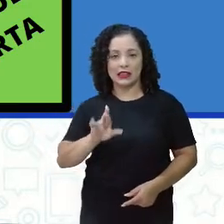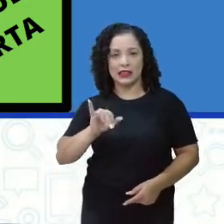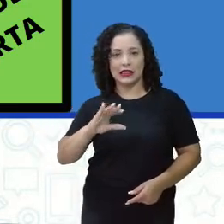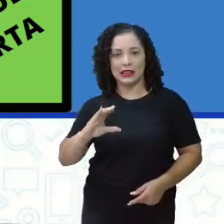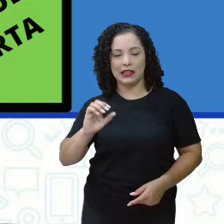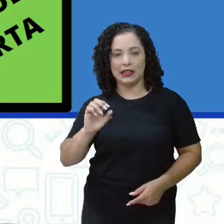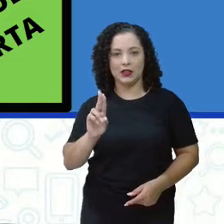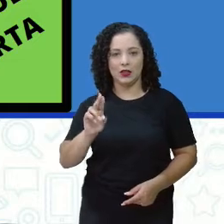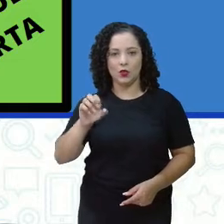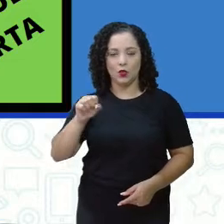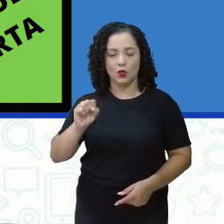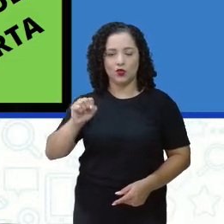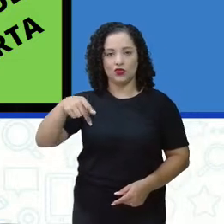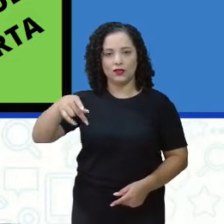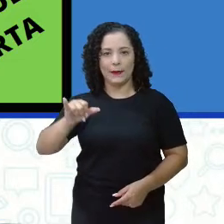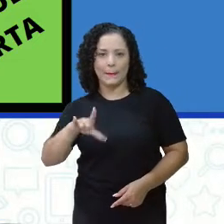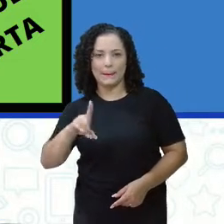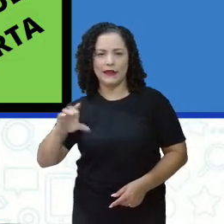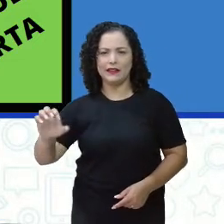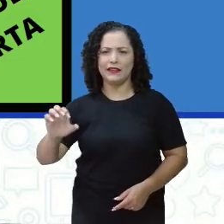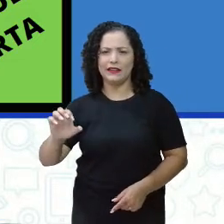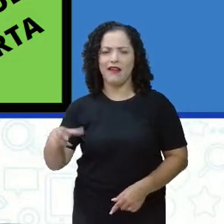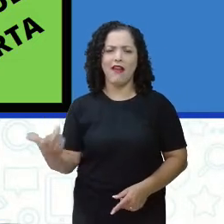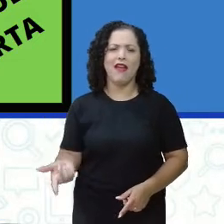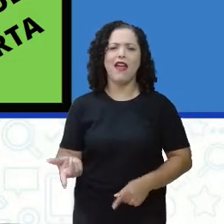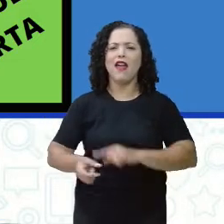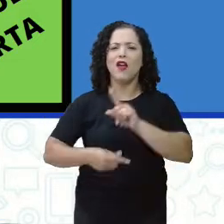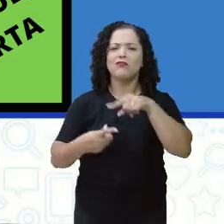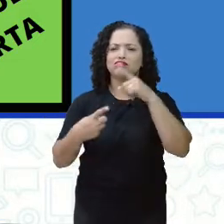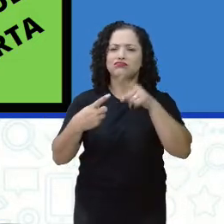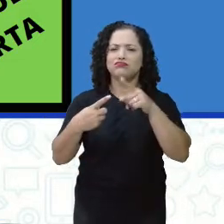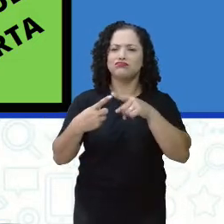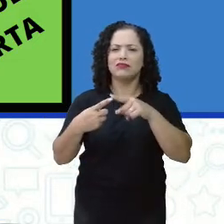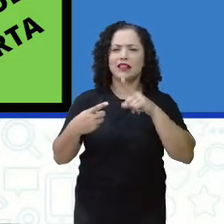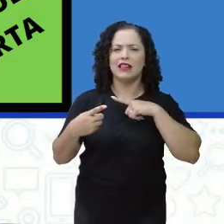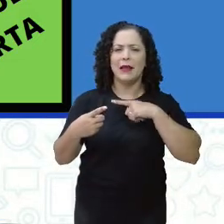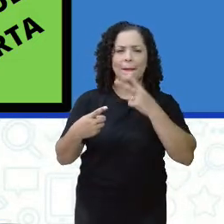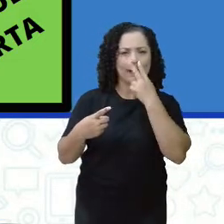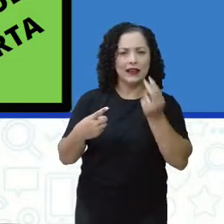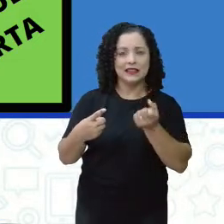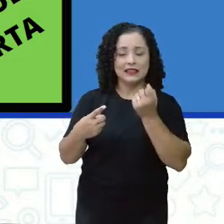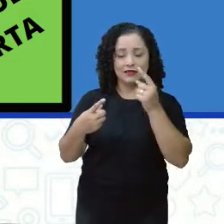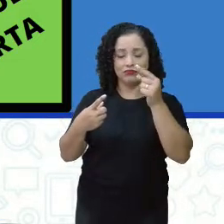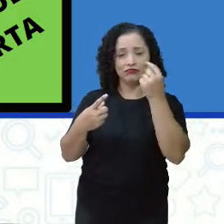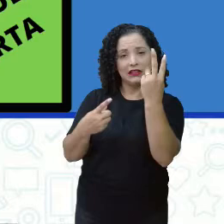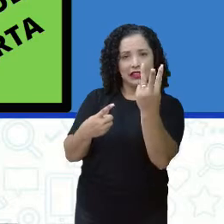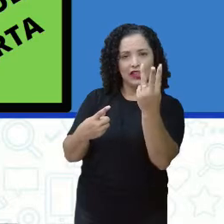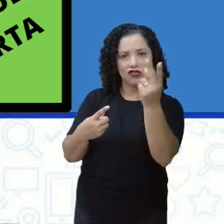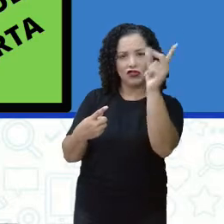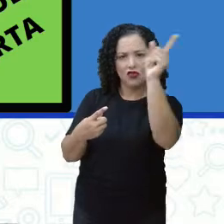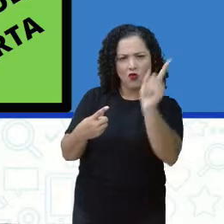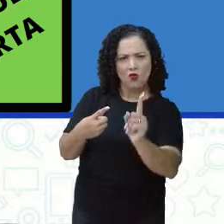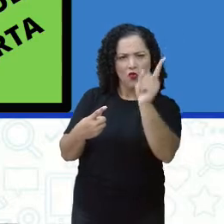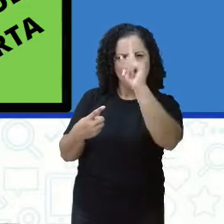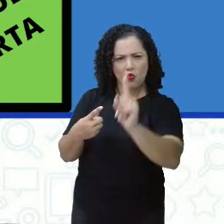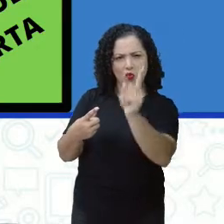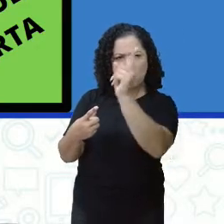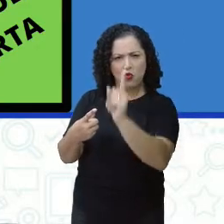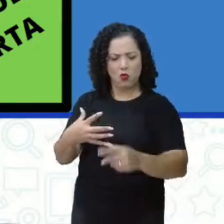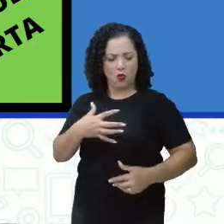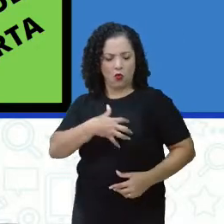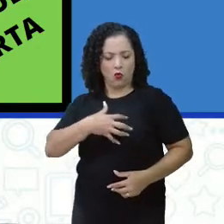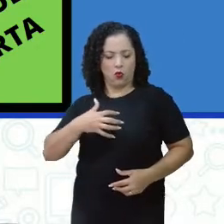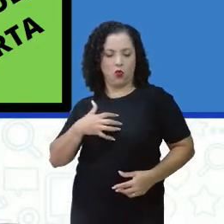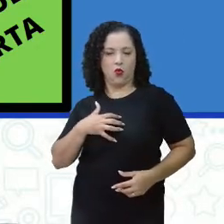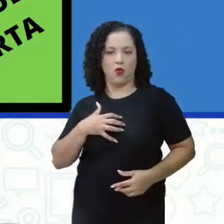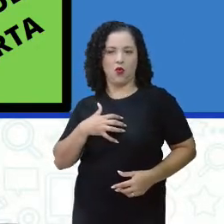acho que se vocês observarem bem, a tricúspide é essa que tem como se fosse 3 raiozinhos, né? Está lá no lado esquerdo. Então,